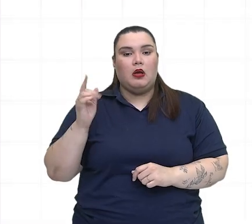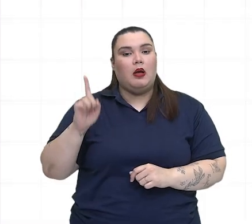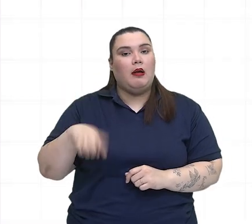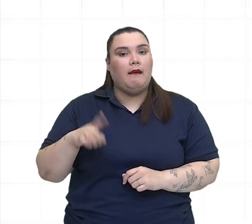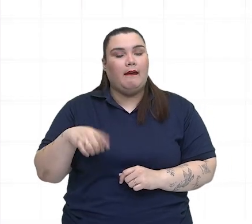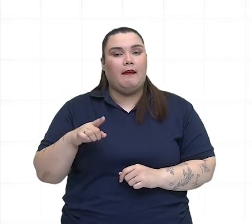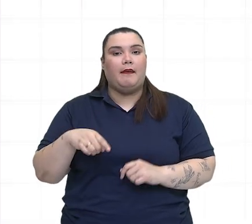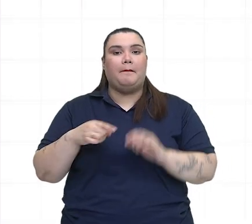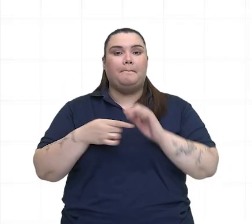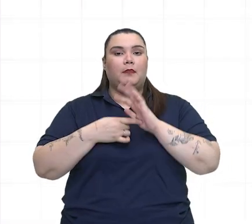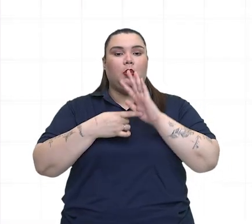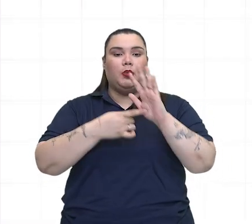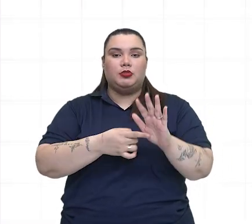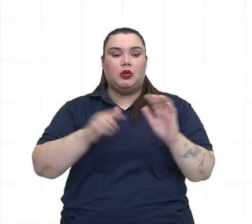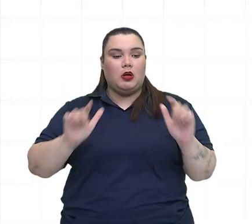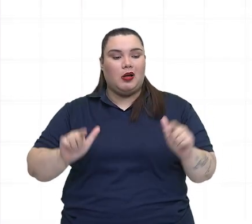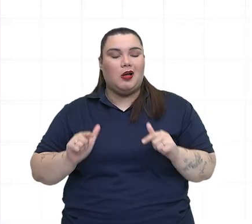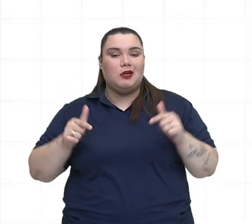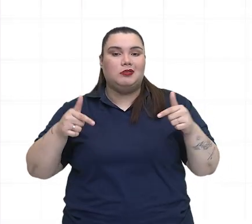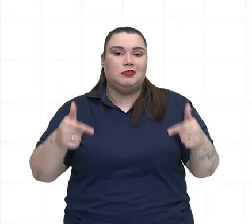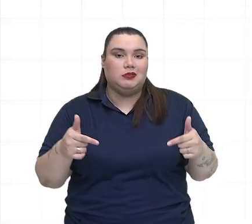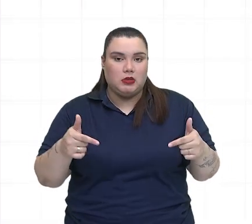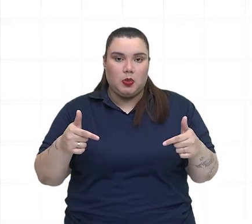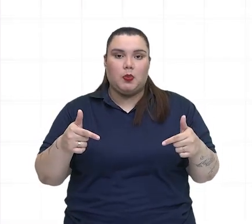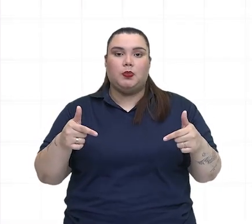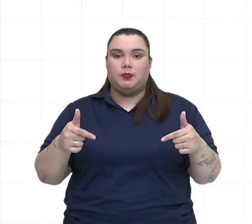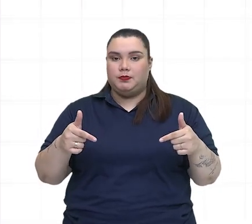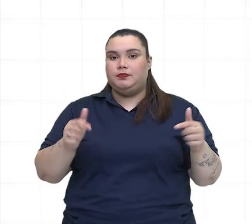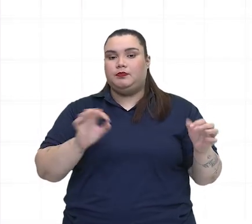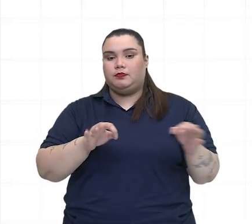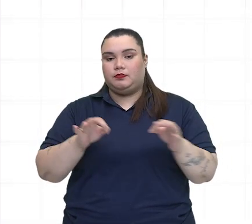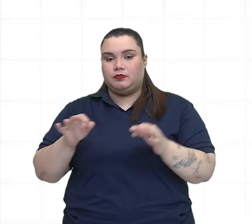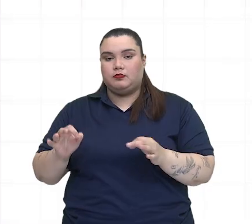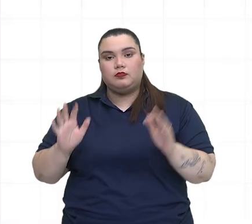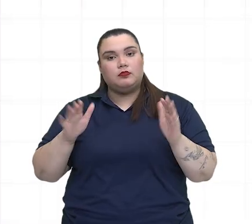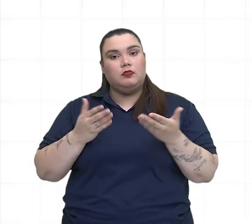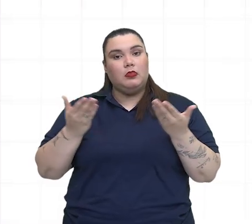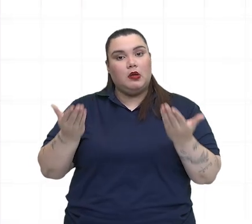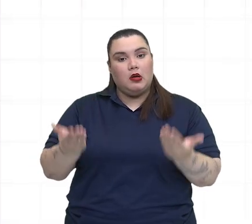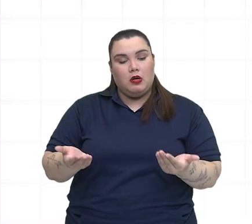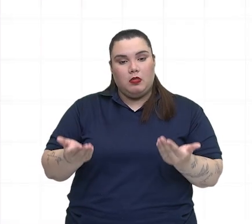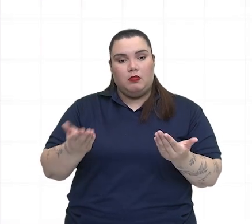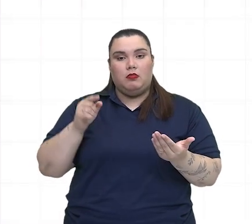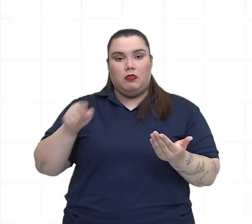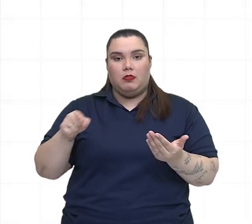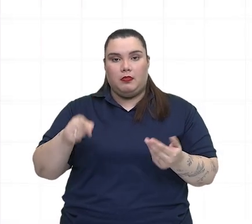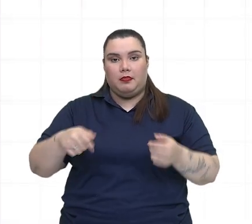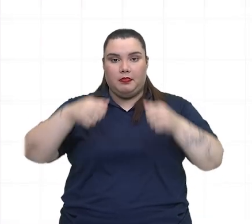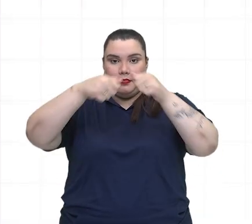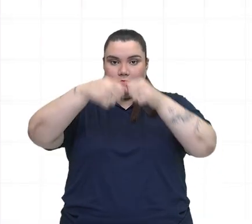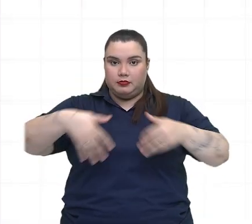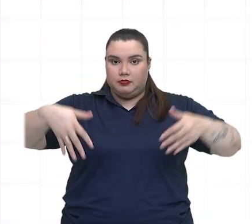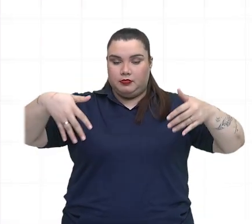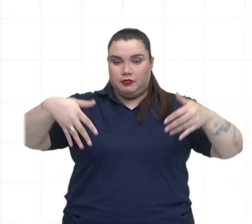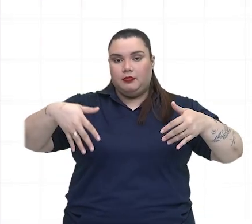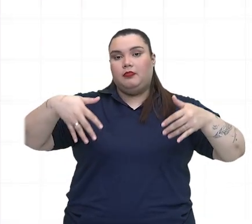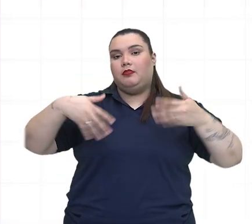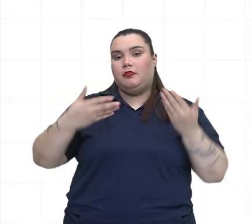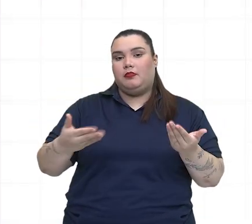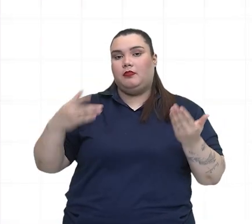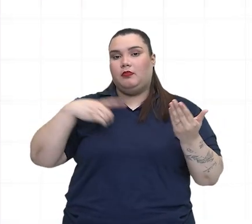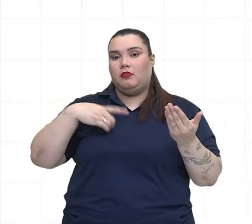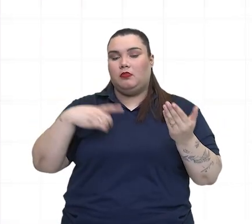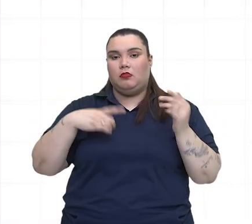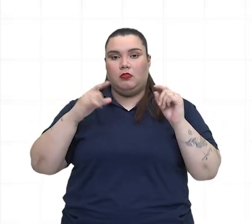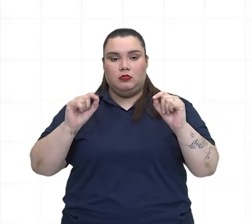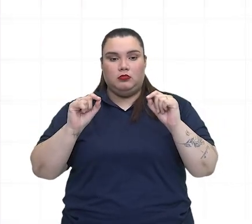ó, indica uma ação. Então, nesse fluxograma aqui,